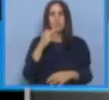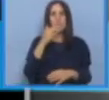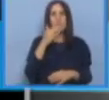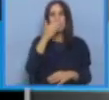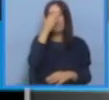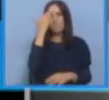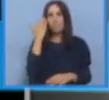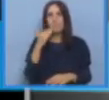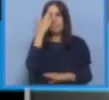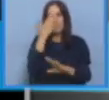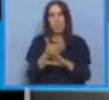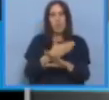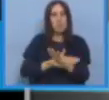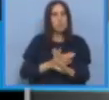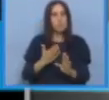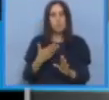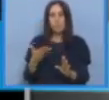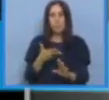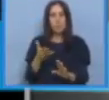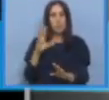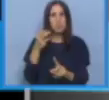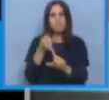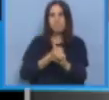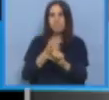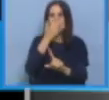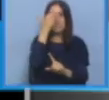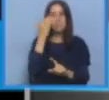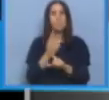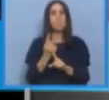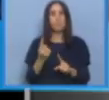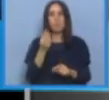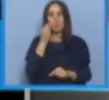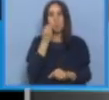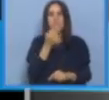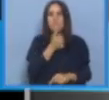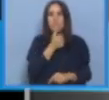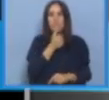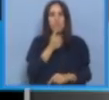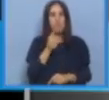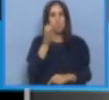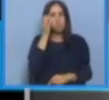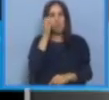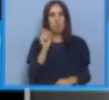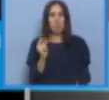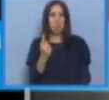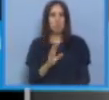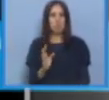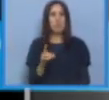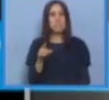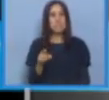de prever, muito difíceis de combater no momento em que elas acontecem, dada a sua violência, a sua rapidez.